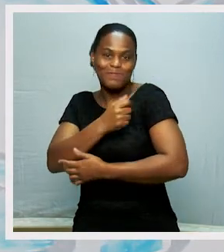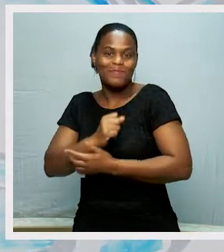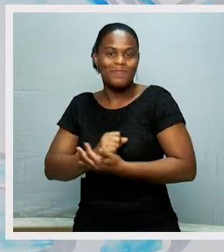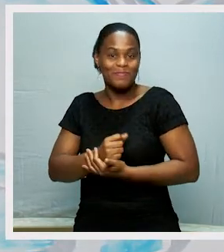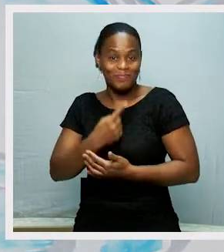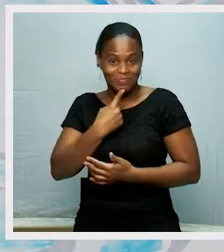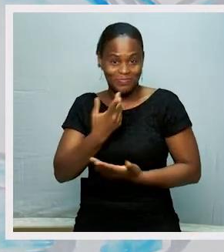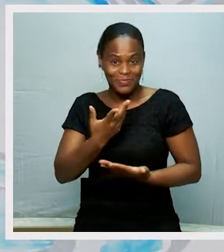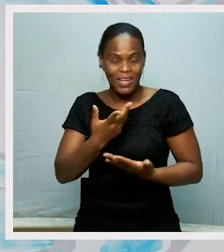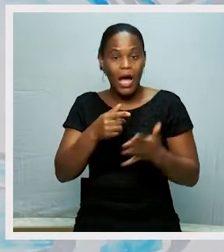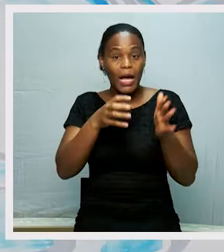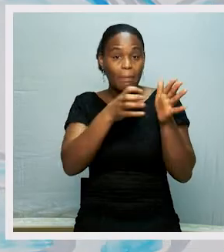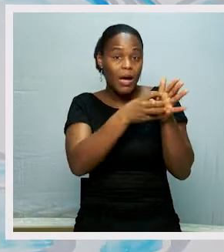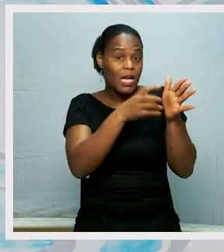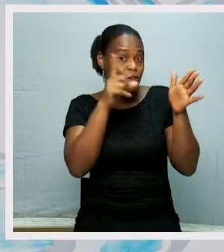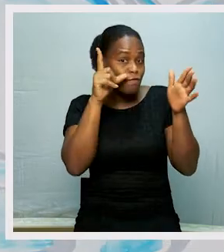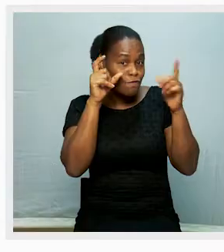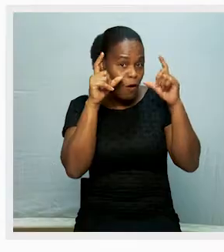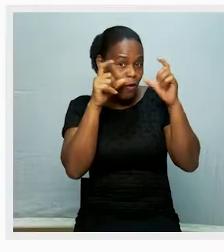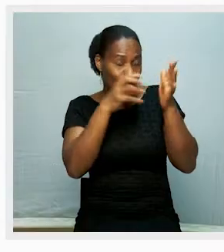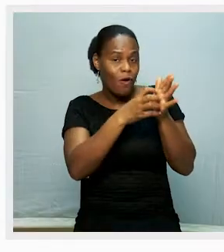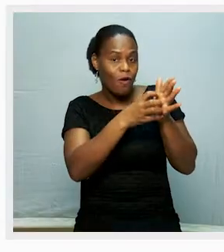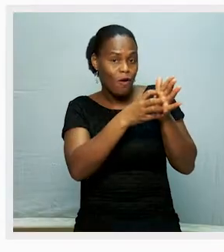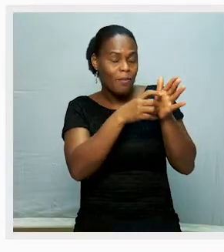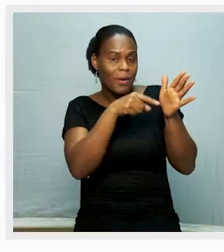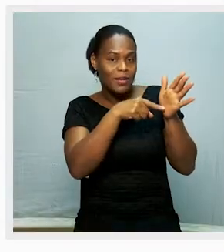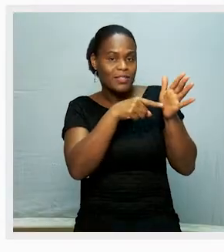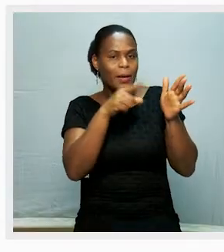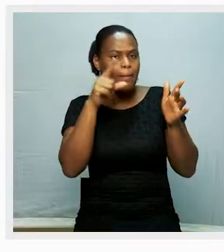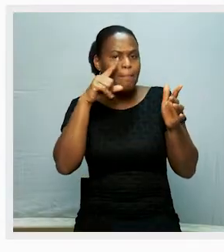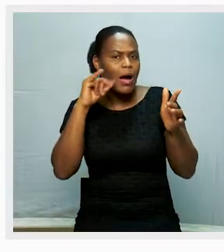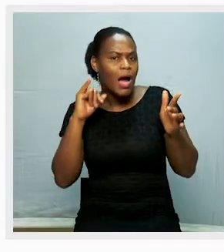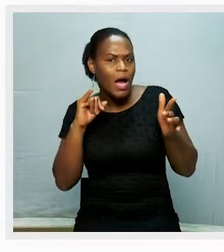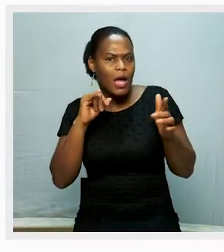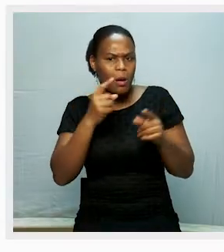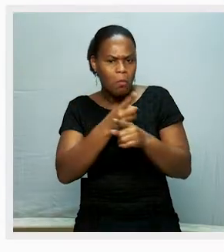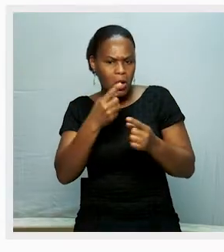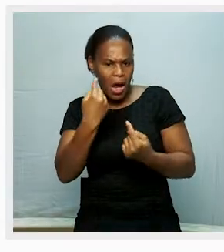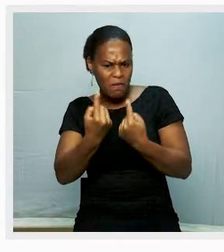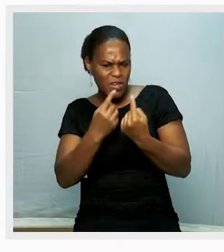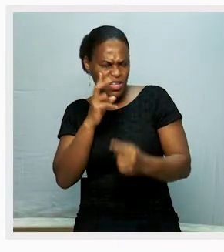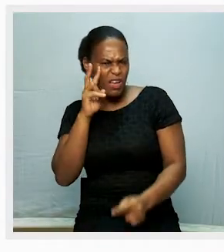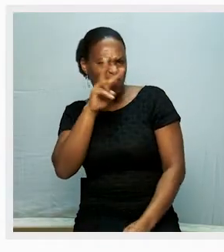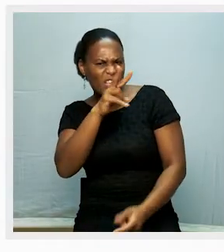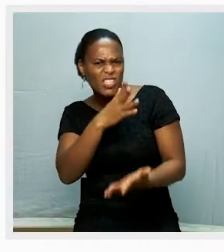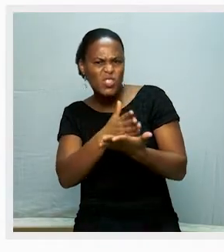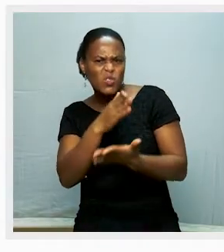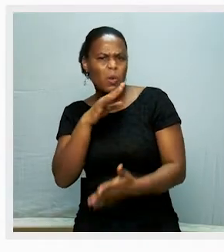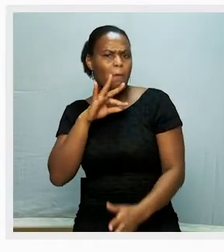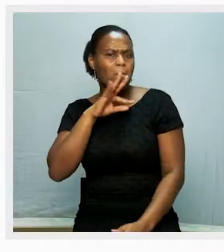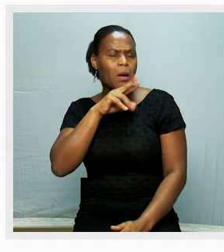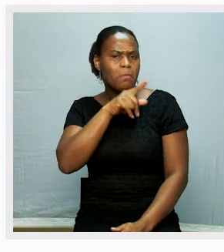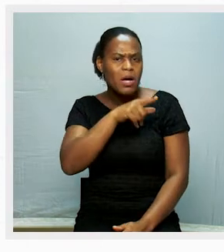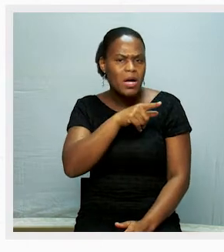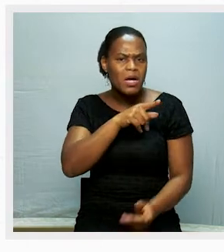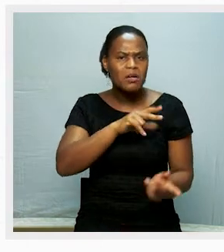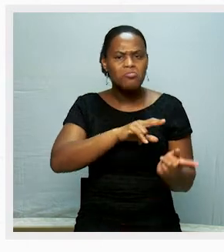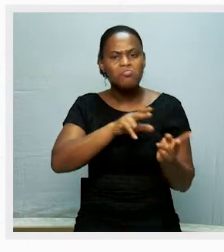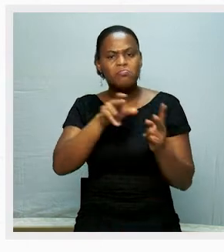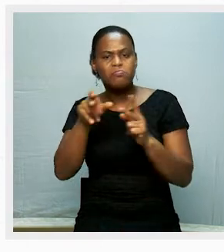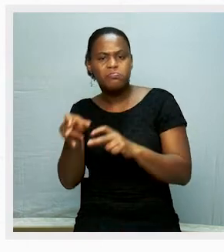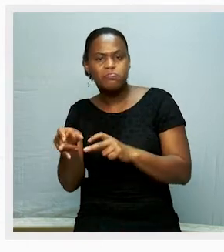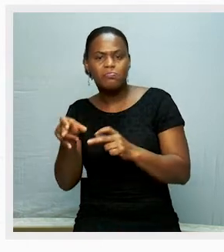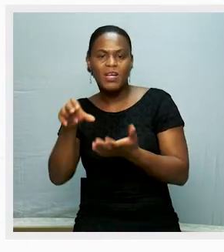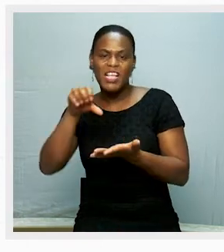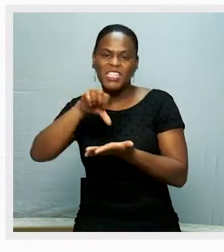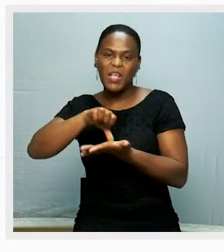pai, porque normalmente o que nós temos o hábito de ver é ver uma mãe a